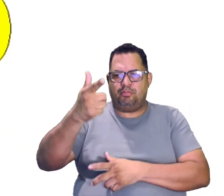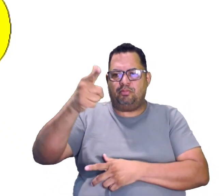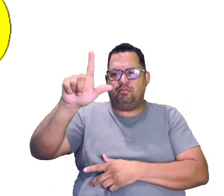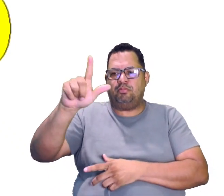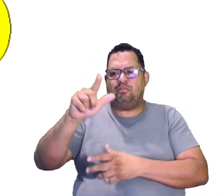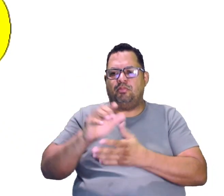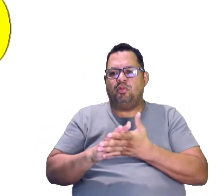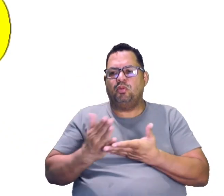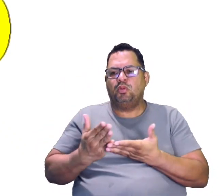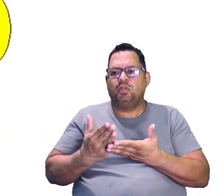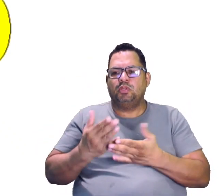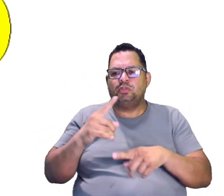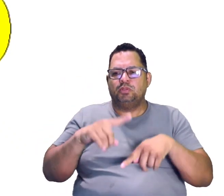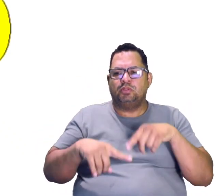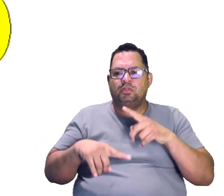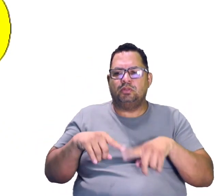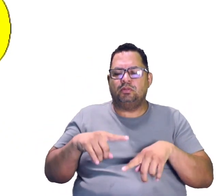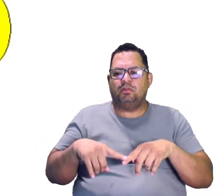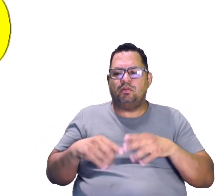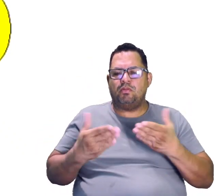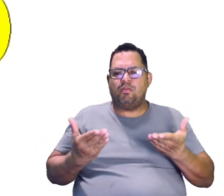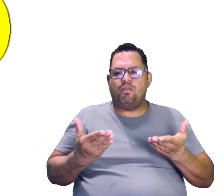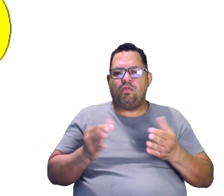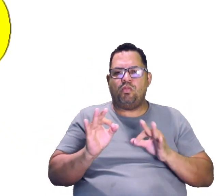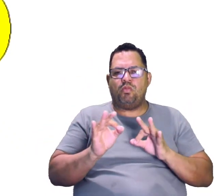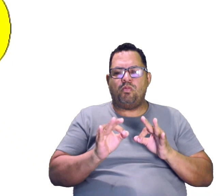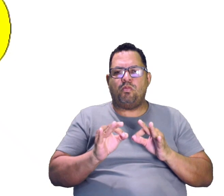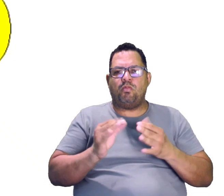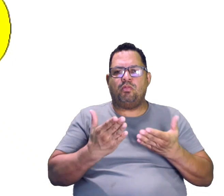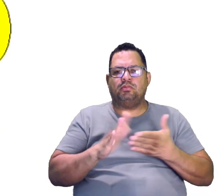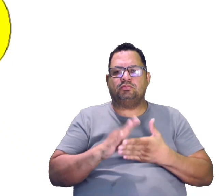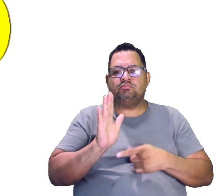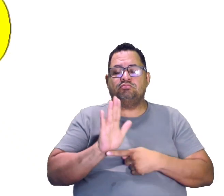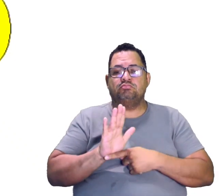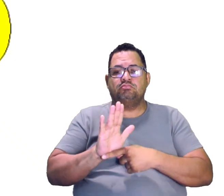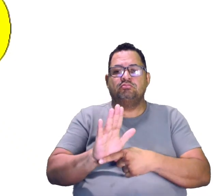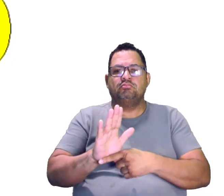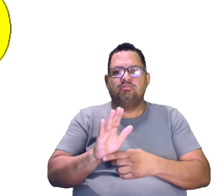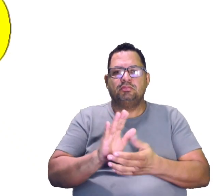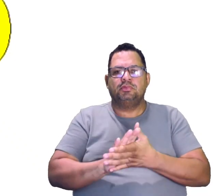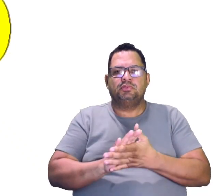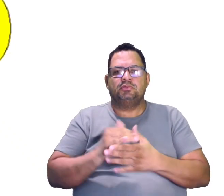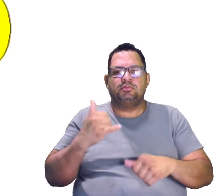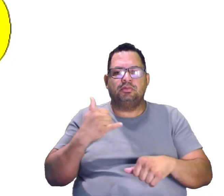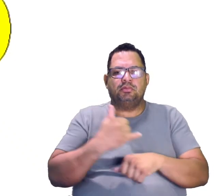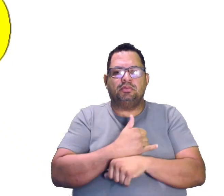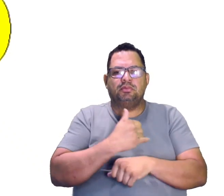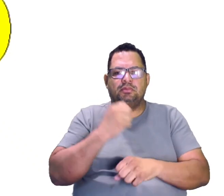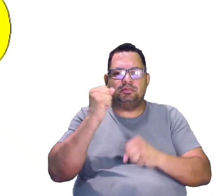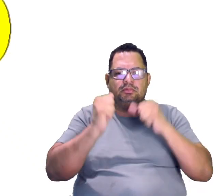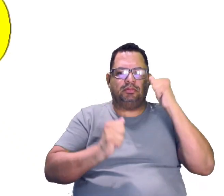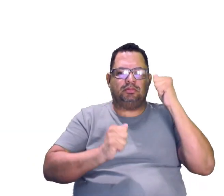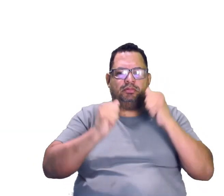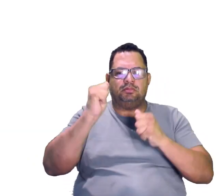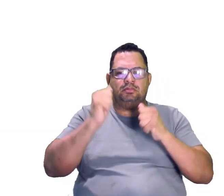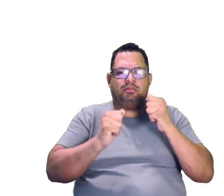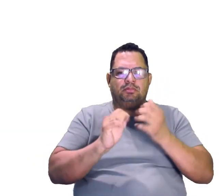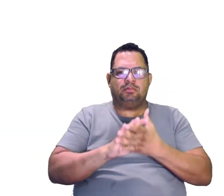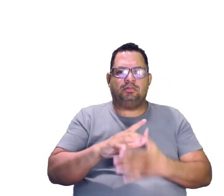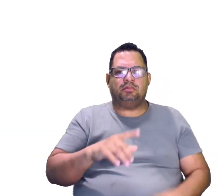outros aspectos, né? Que foi essa grande contribuição para a metalurgia. Aqui a gente tem